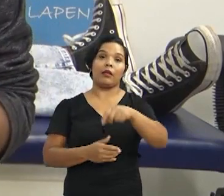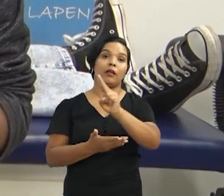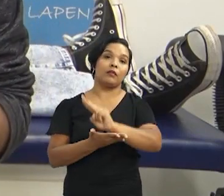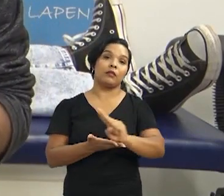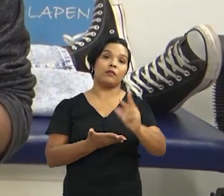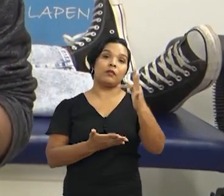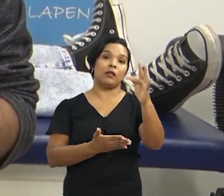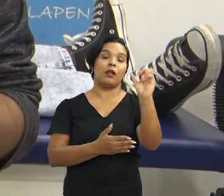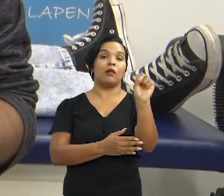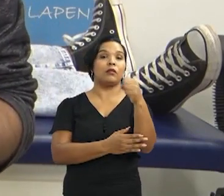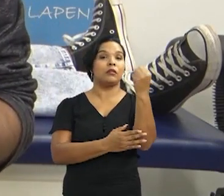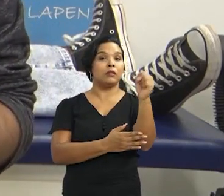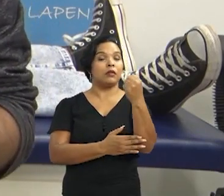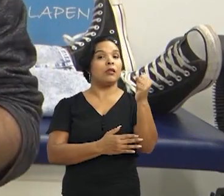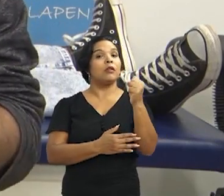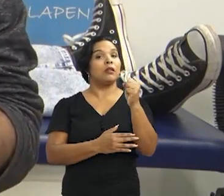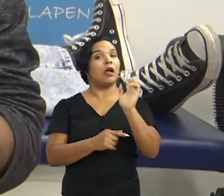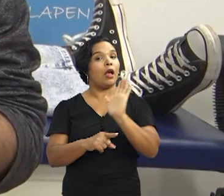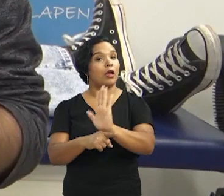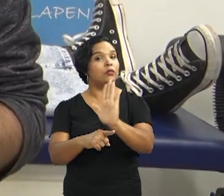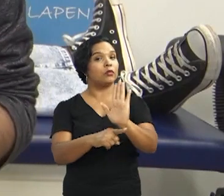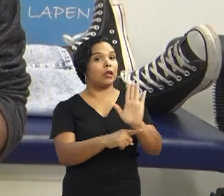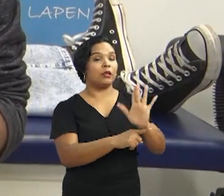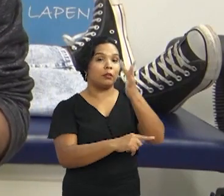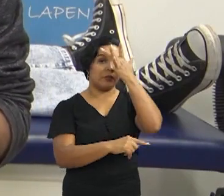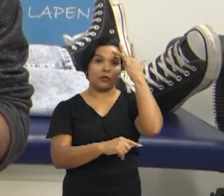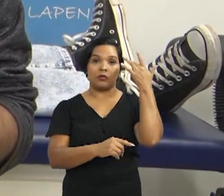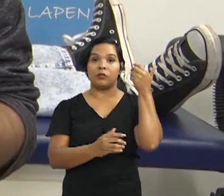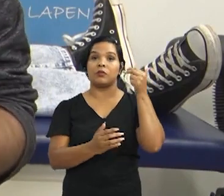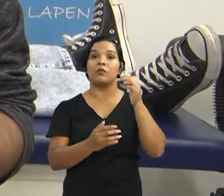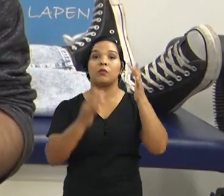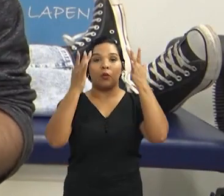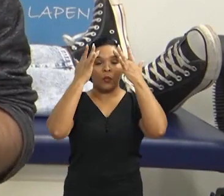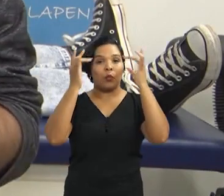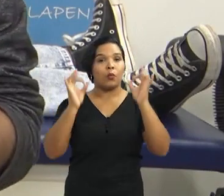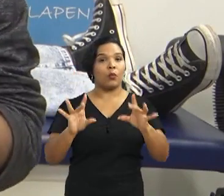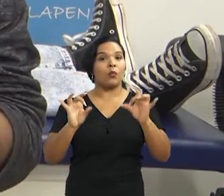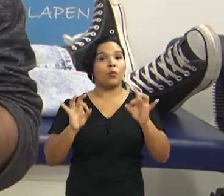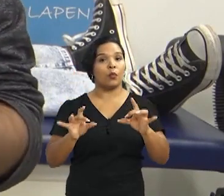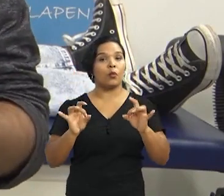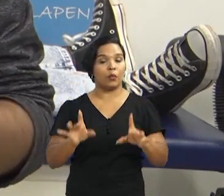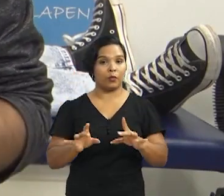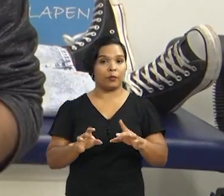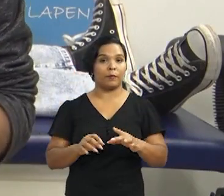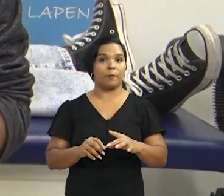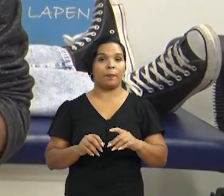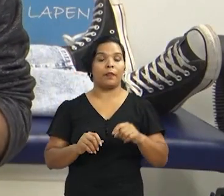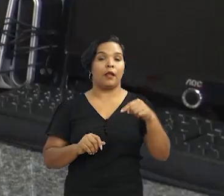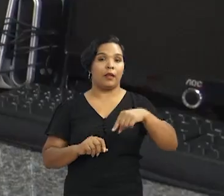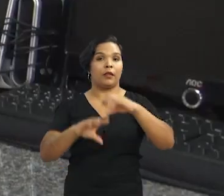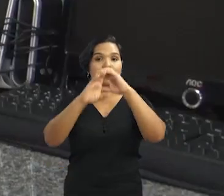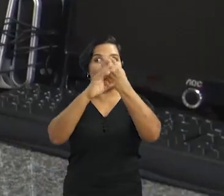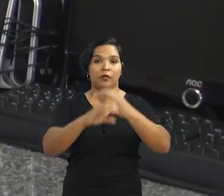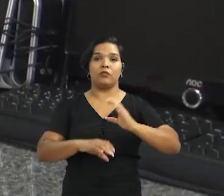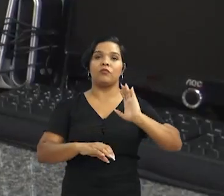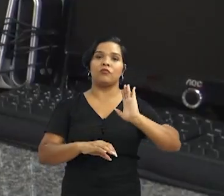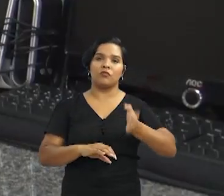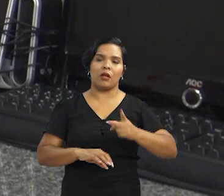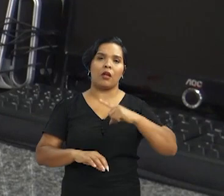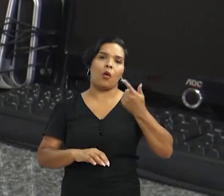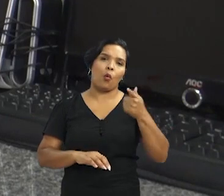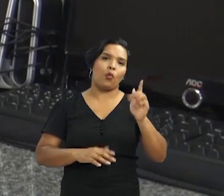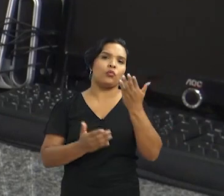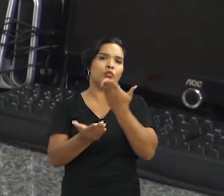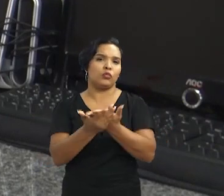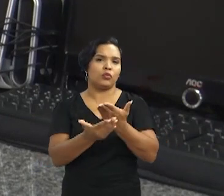na Universidade Federal de Sergipe tem auxiliado o tratamento de pessoas com enxaqueca a partir da eletroestimulação. Aqui no nosso laboratório